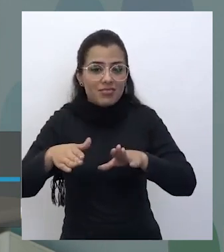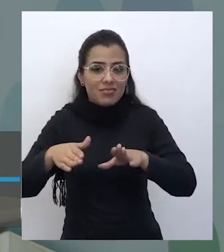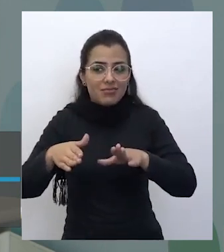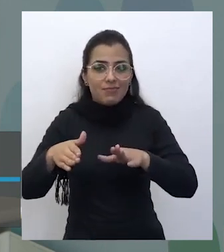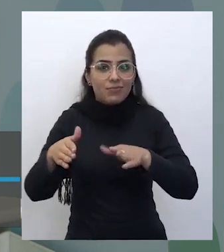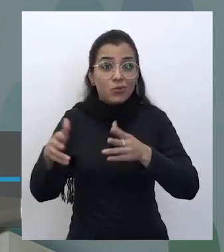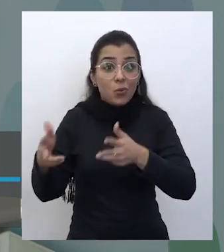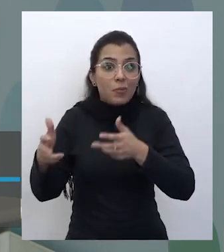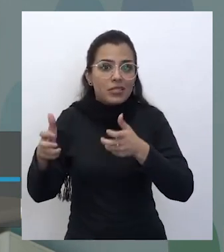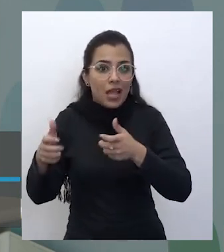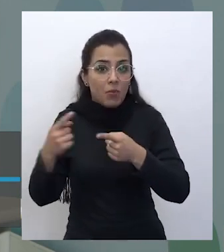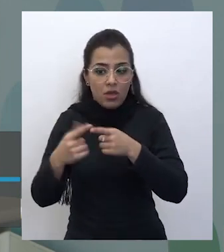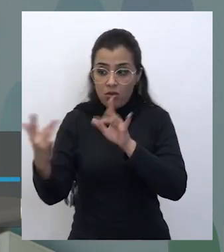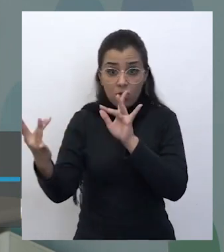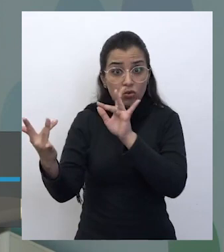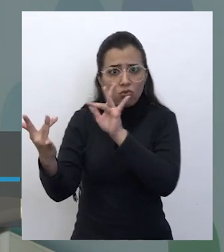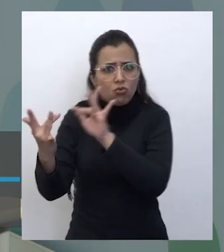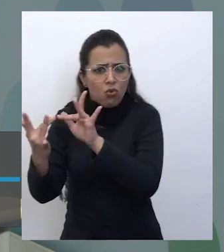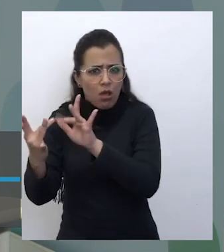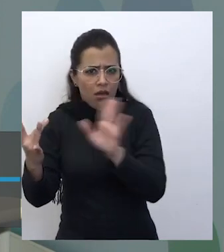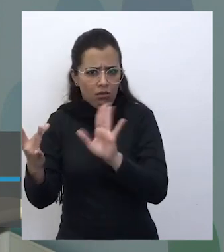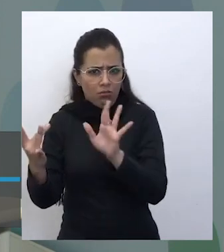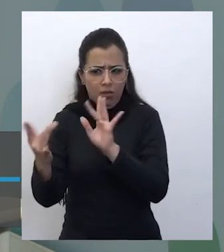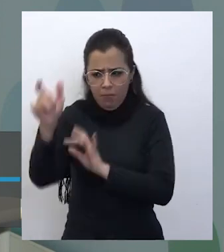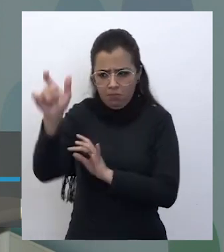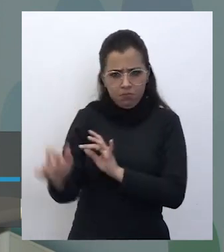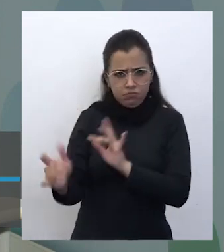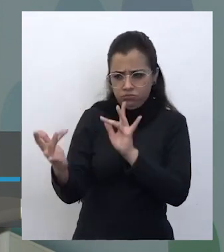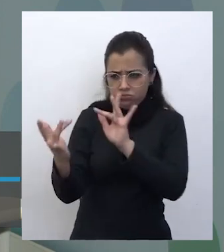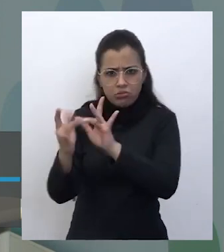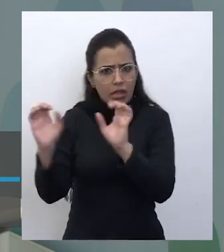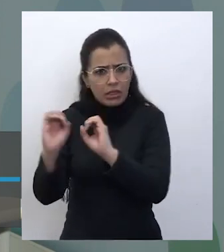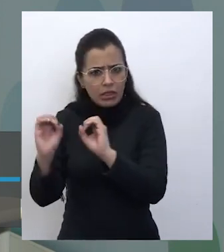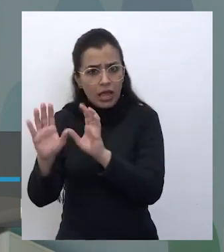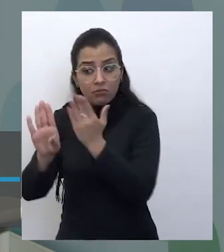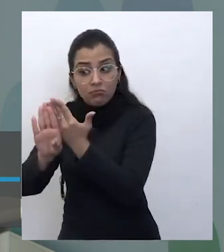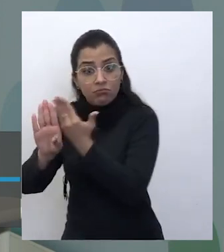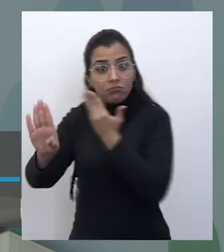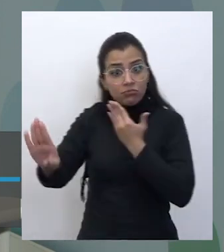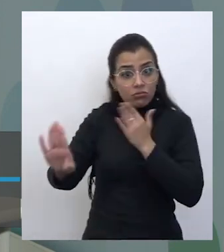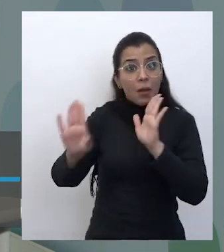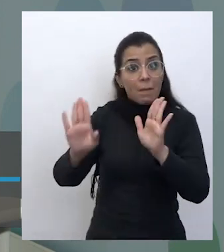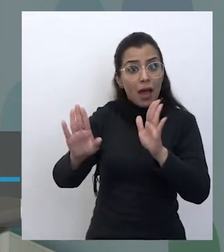pessoas e o que eu estou querendo falar é o seguinte: o que essa pandemia trouxe para nós?